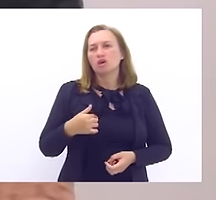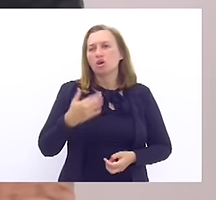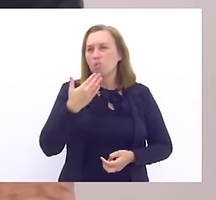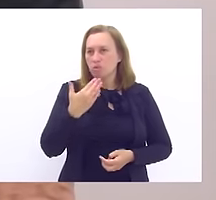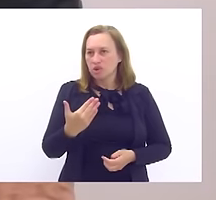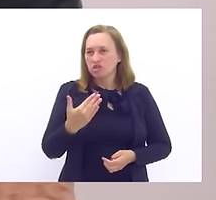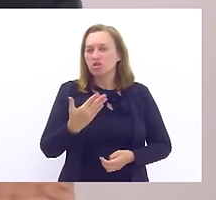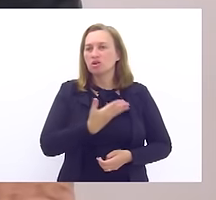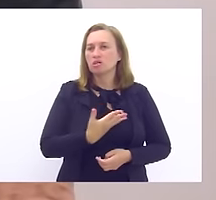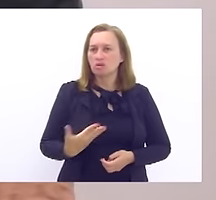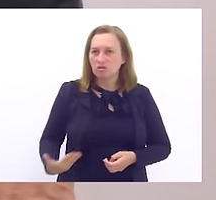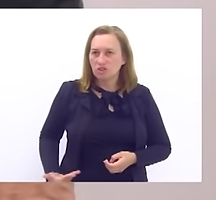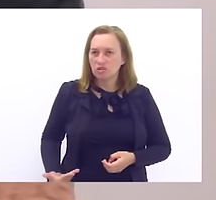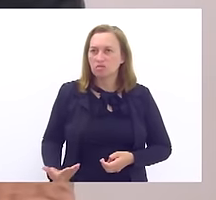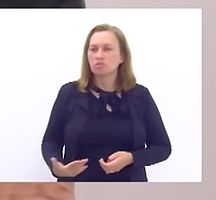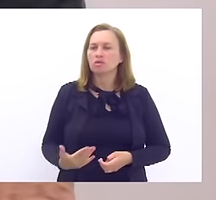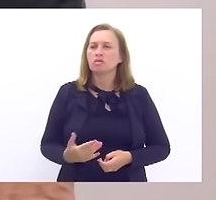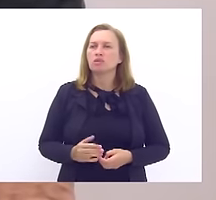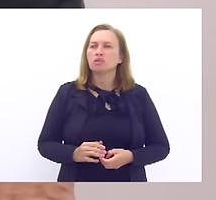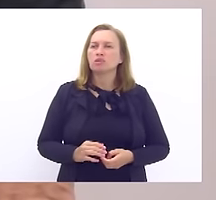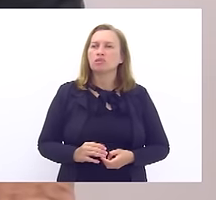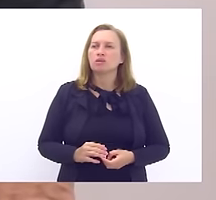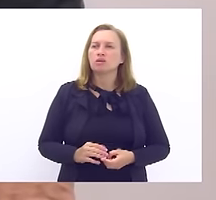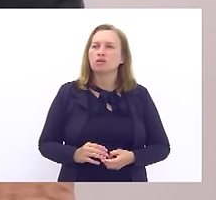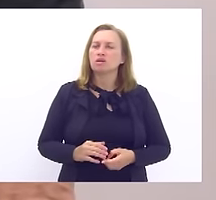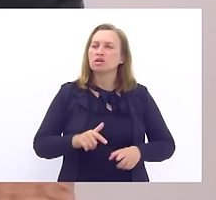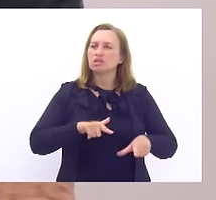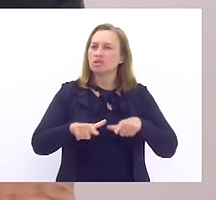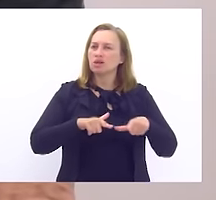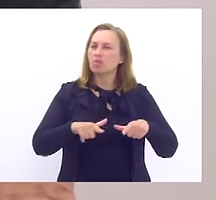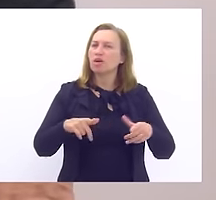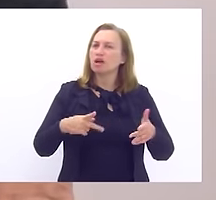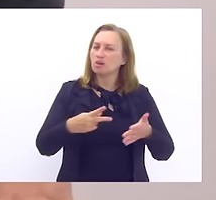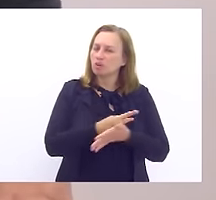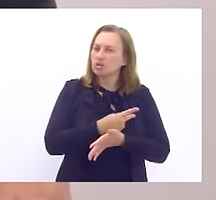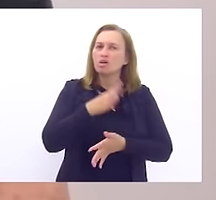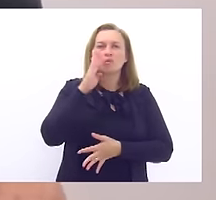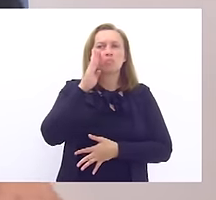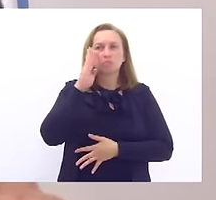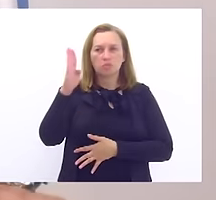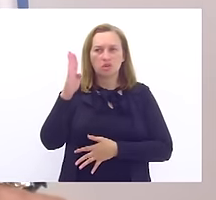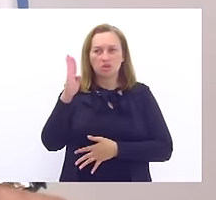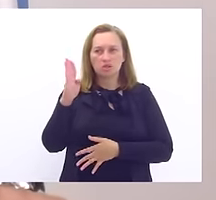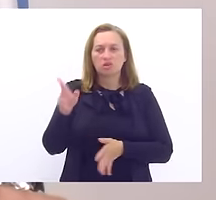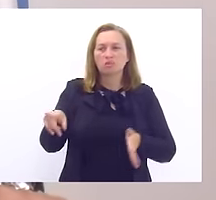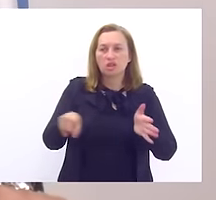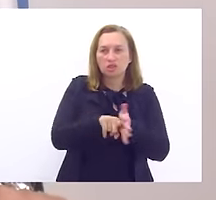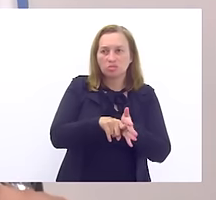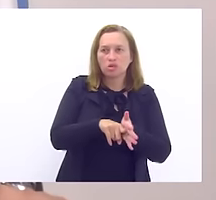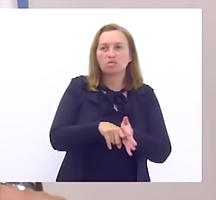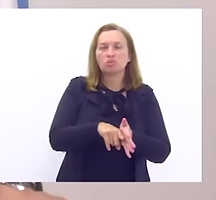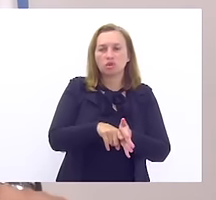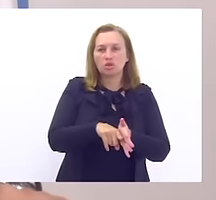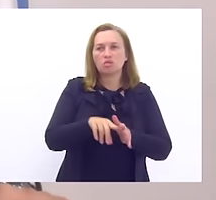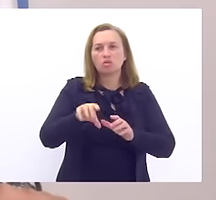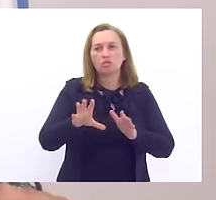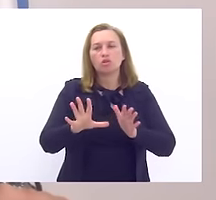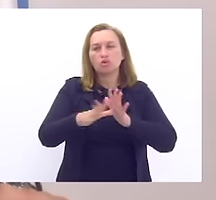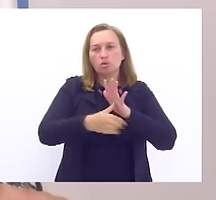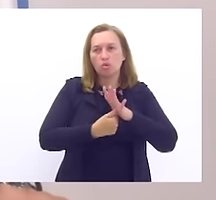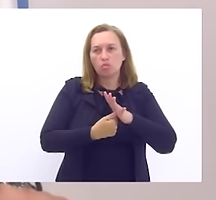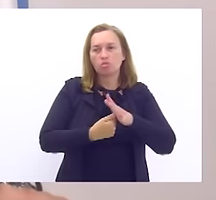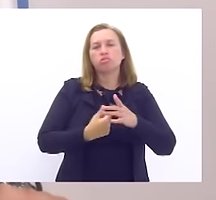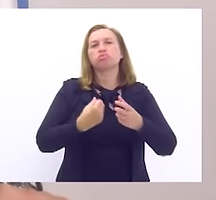solicitou o governador que essas operações acontecessem Principalmente para coibir o trânsito de motocicletas sem